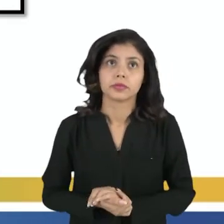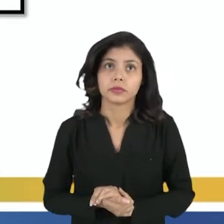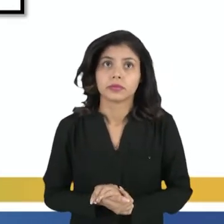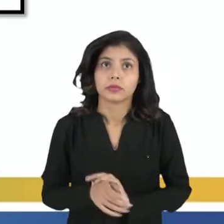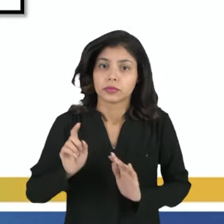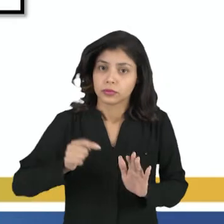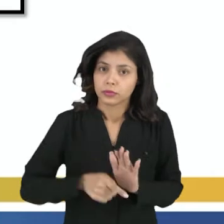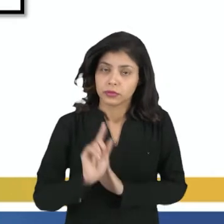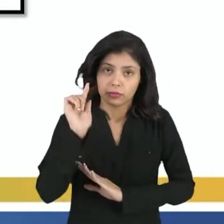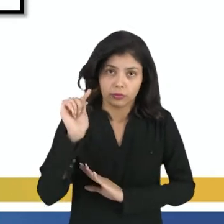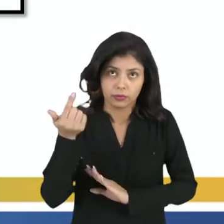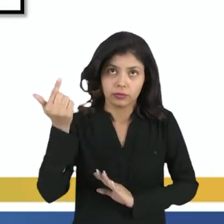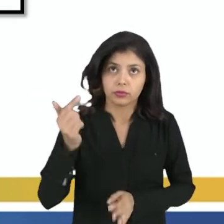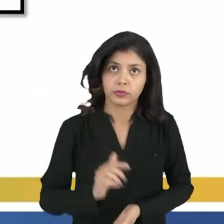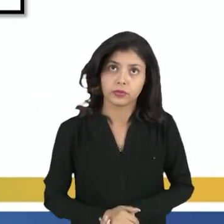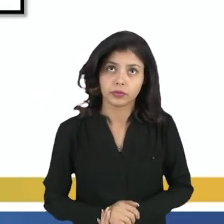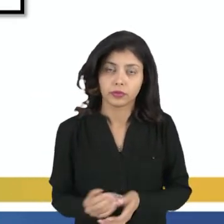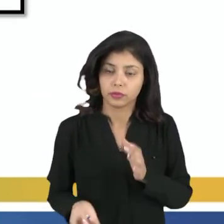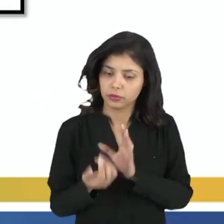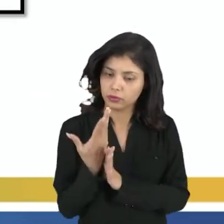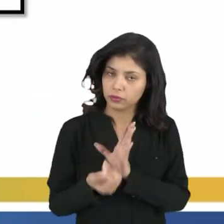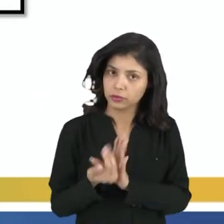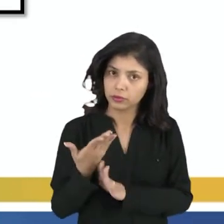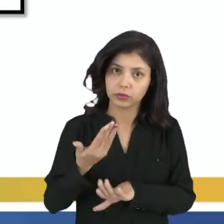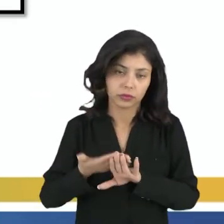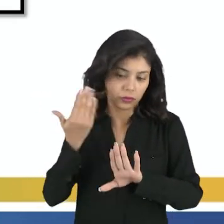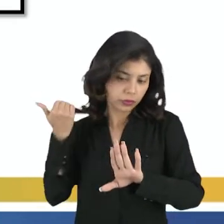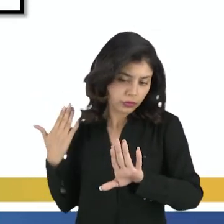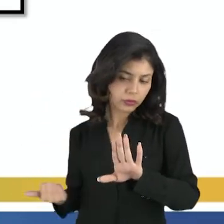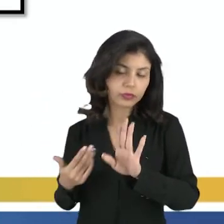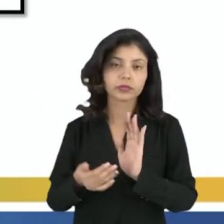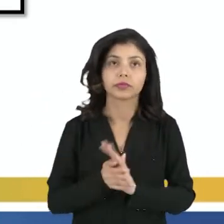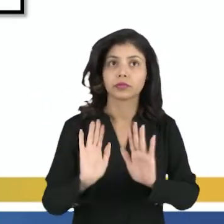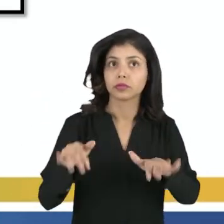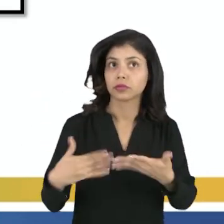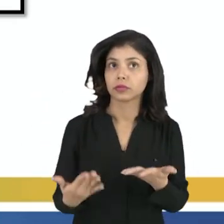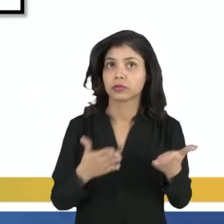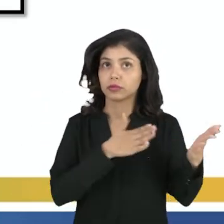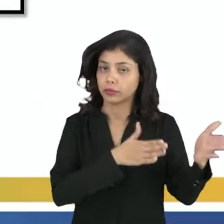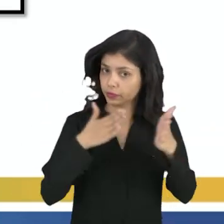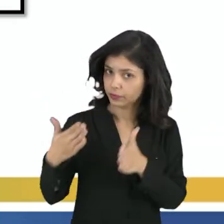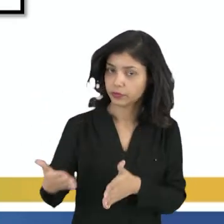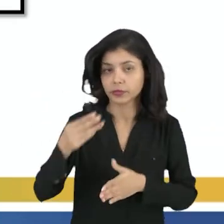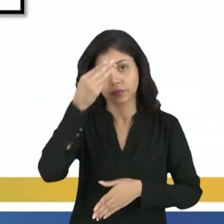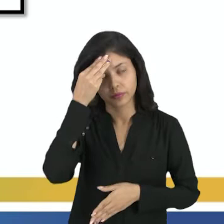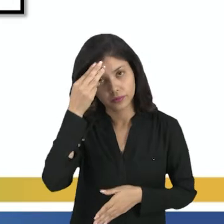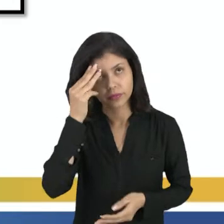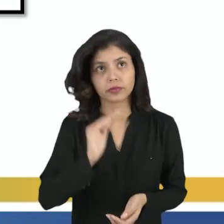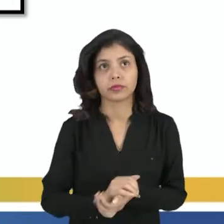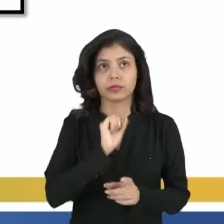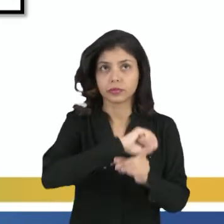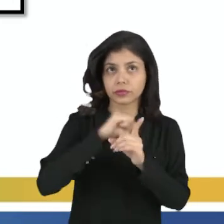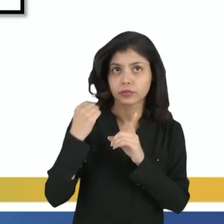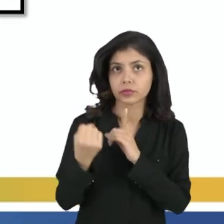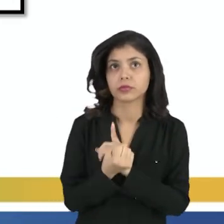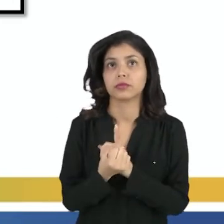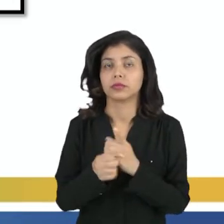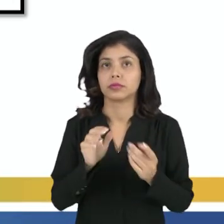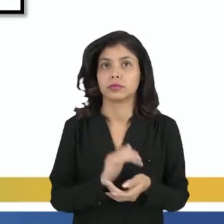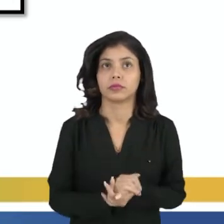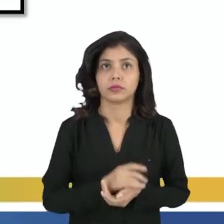está inserido em outro, produzido anteriormente, o qual faz parte da memória social